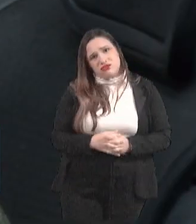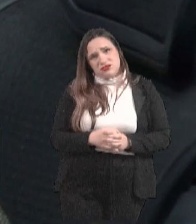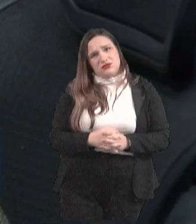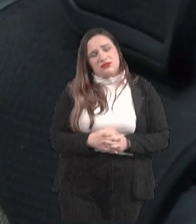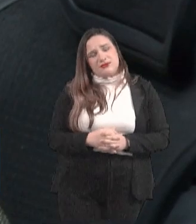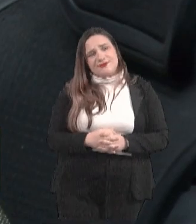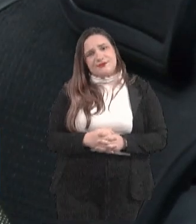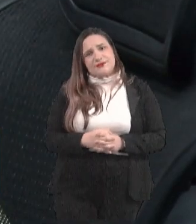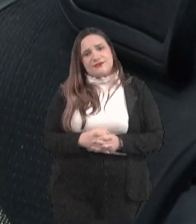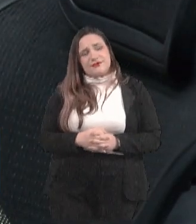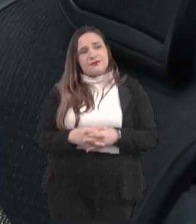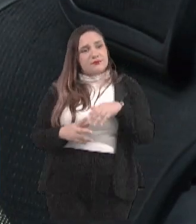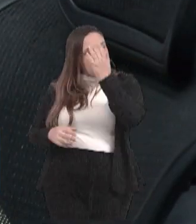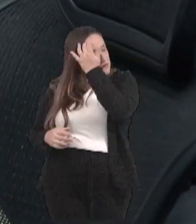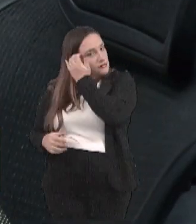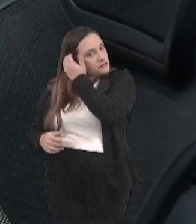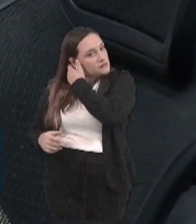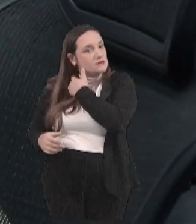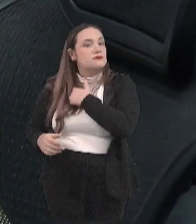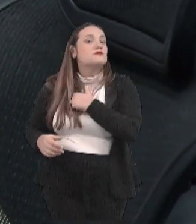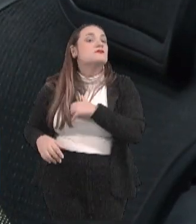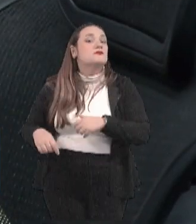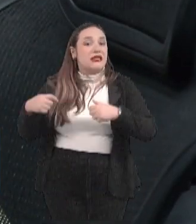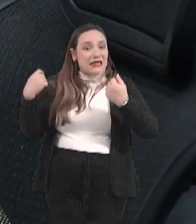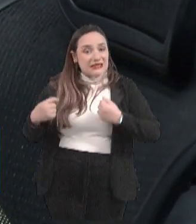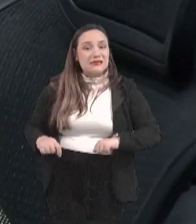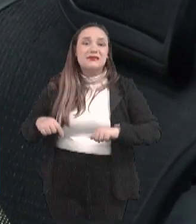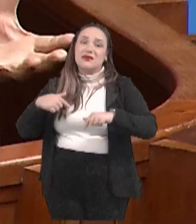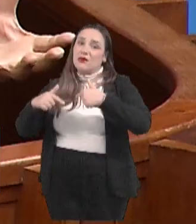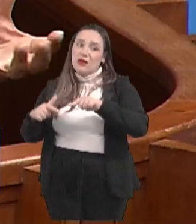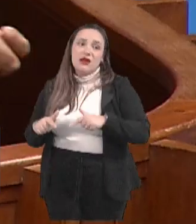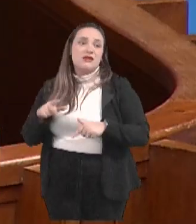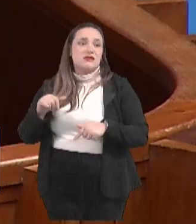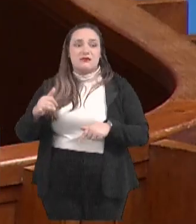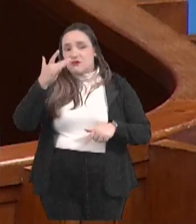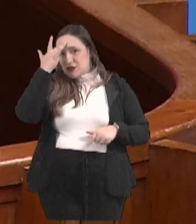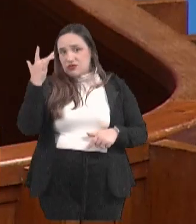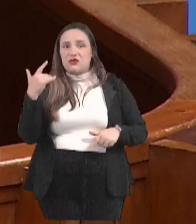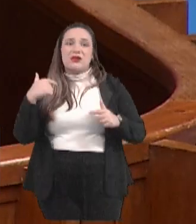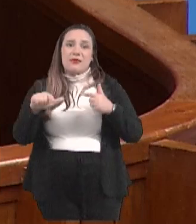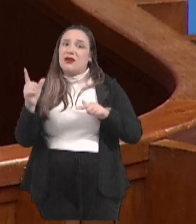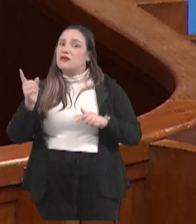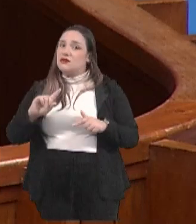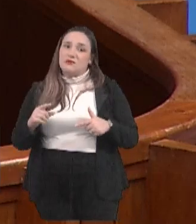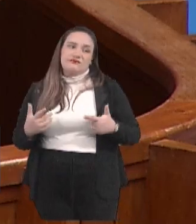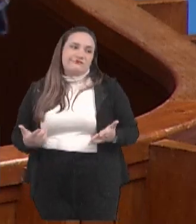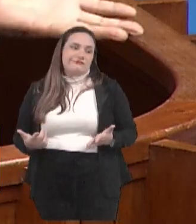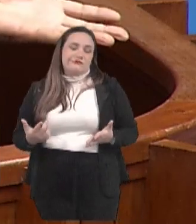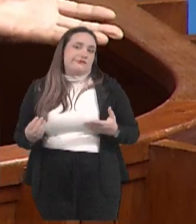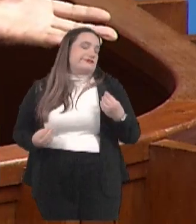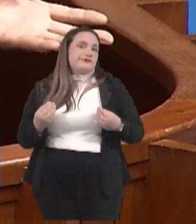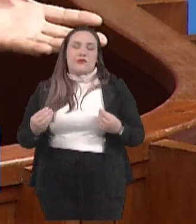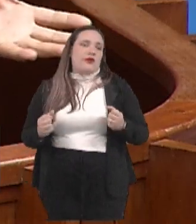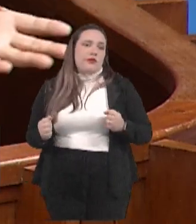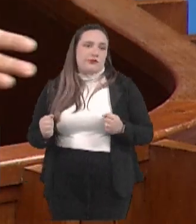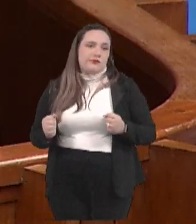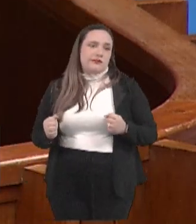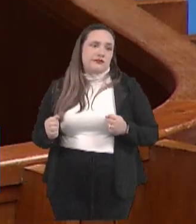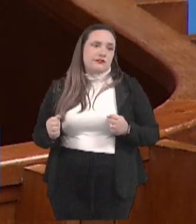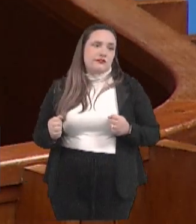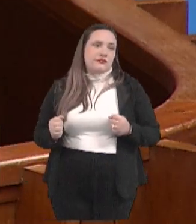dinheiro: trabalho. Porque quem não trabalha não tem como ganhar